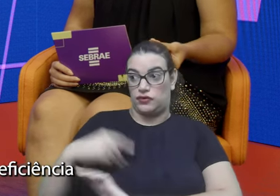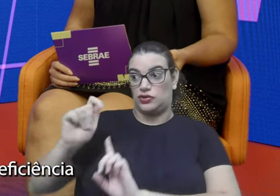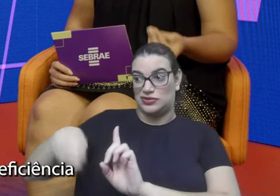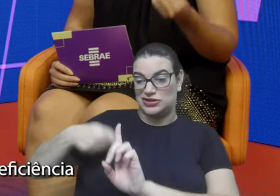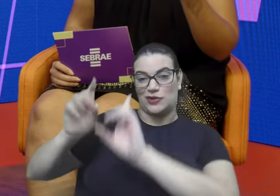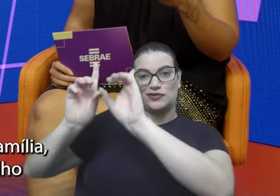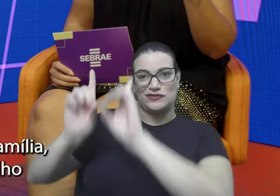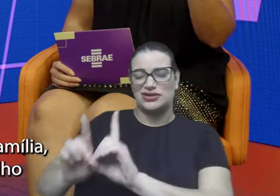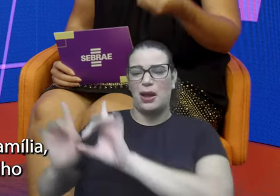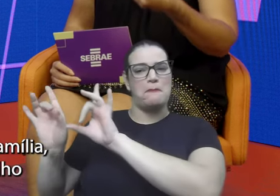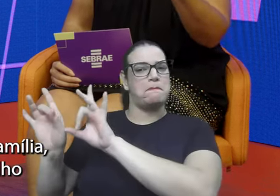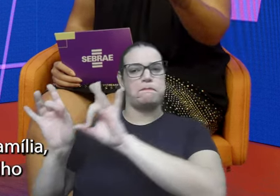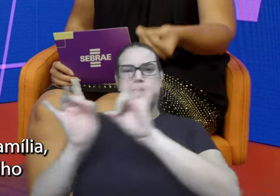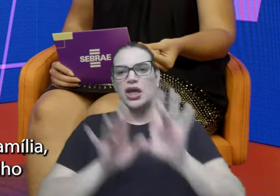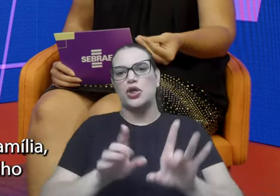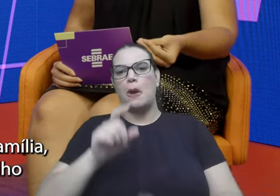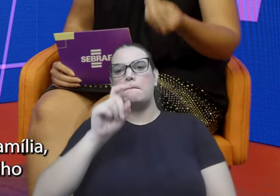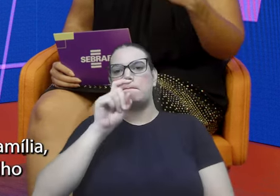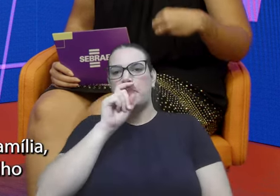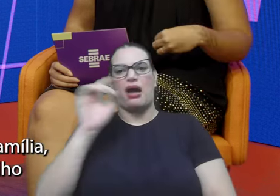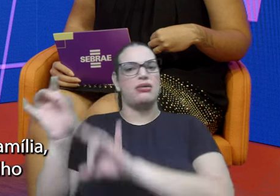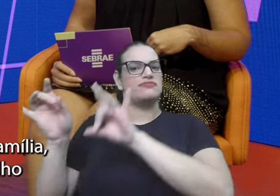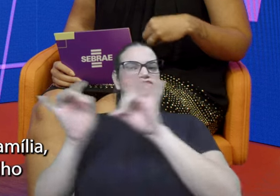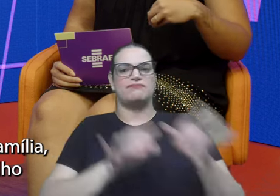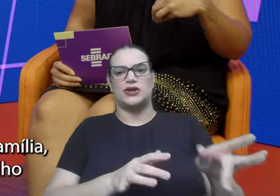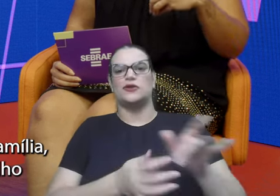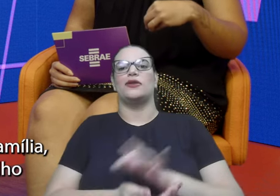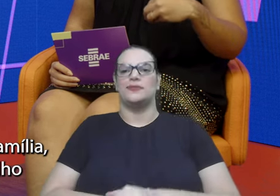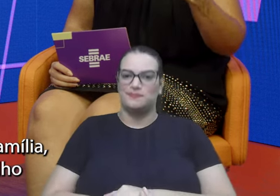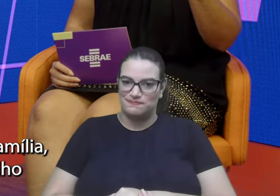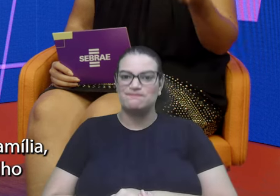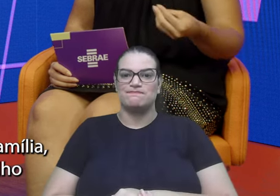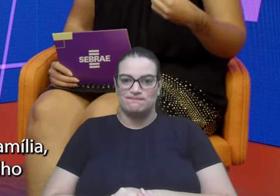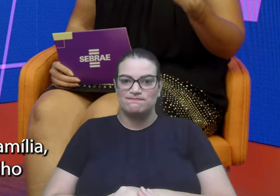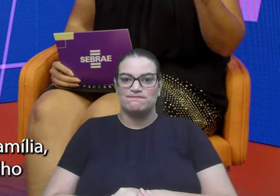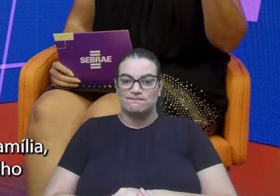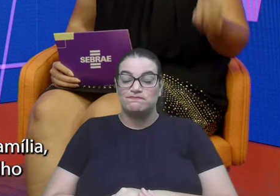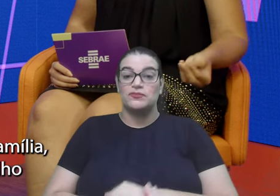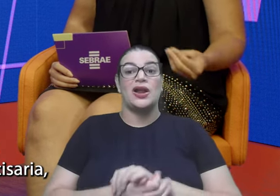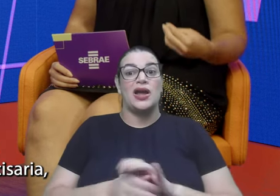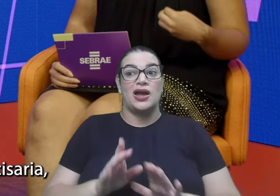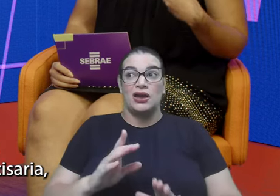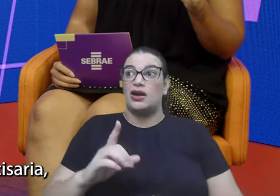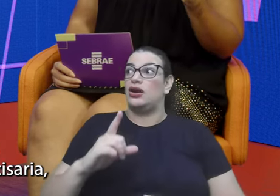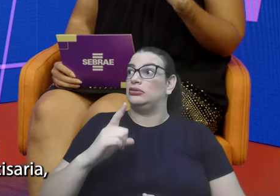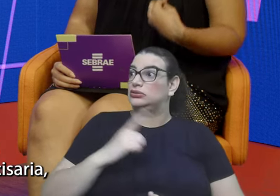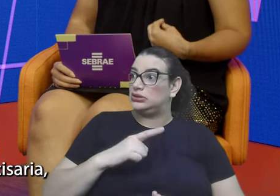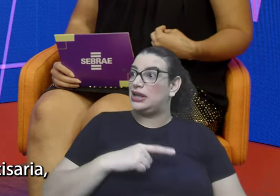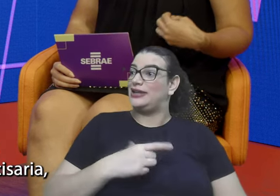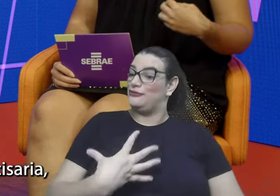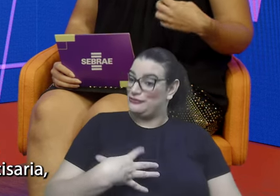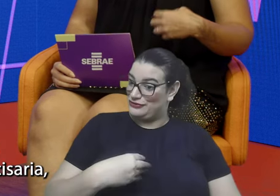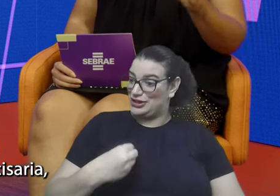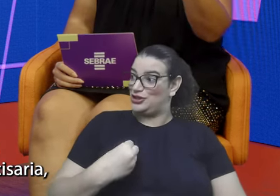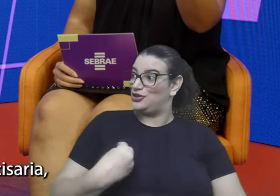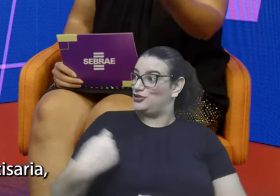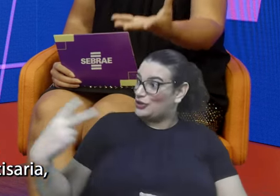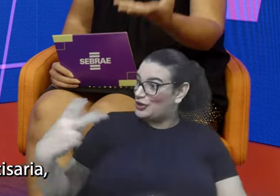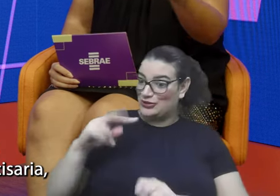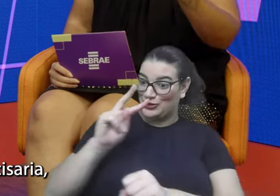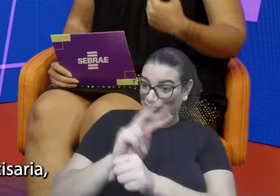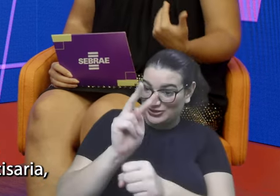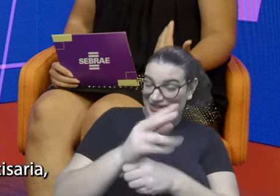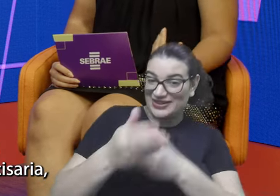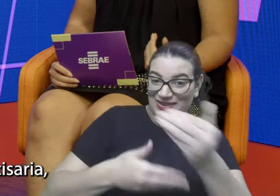deficiência do abandono do pai daquela família Então ela além de ter um filho que precisa de cuidados além